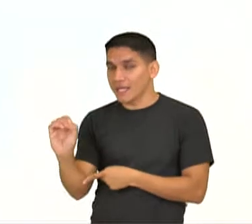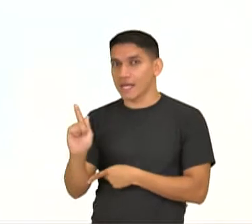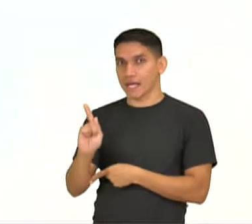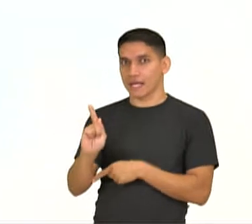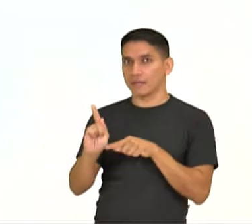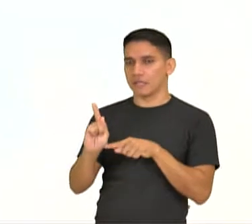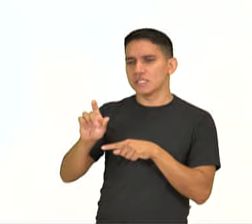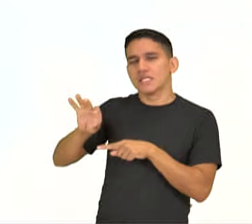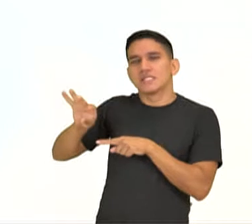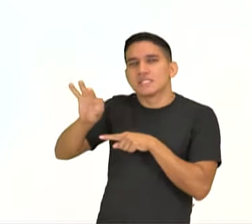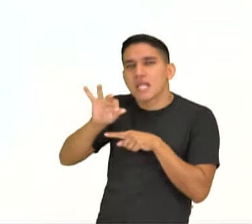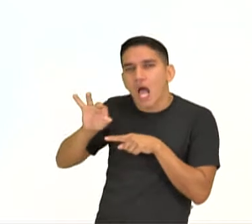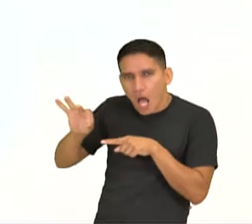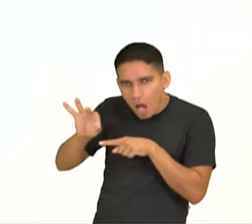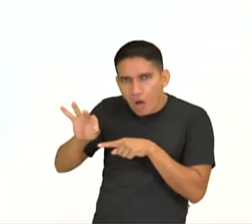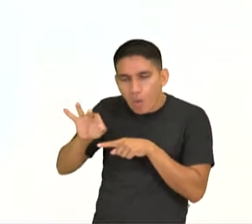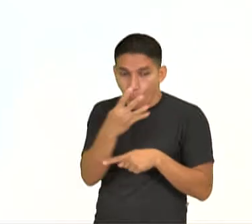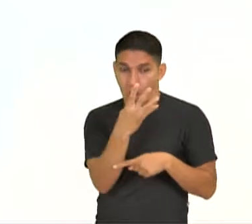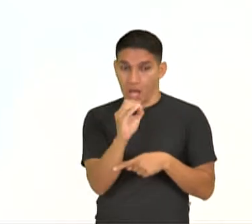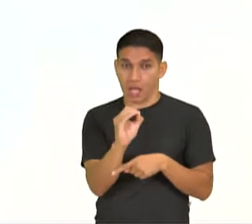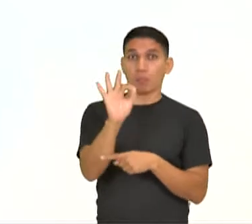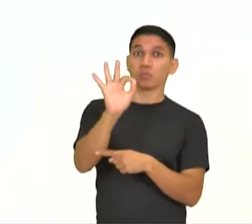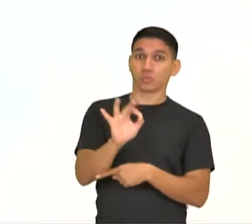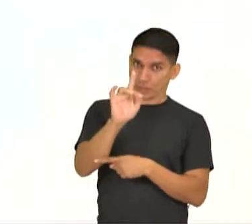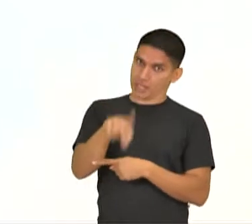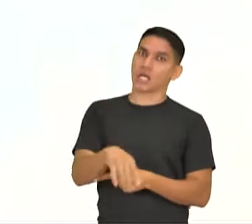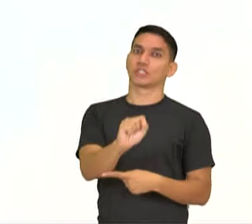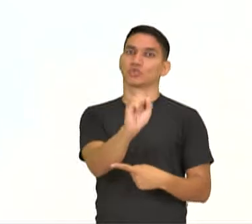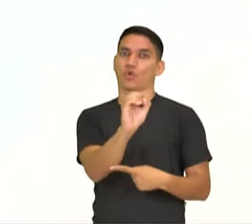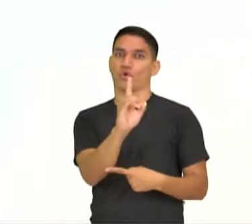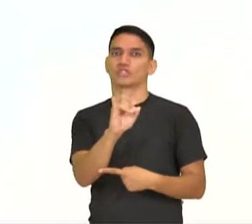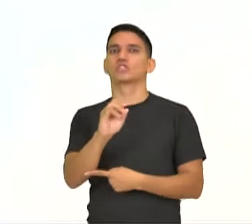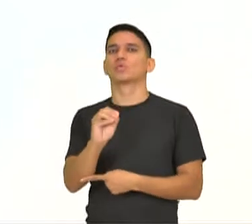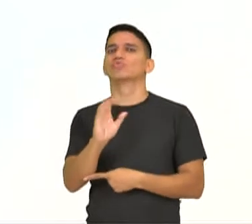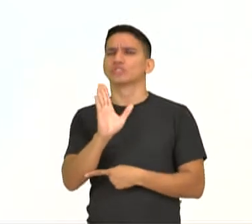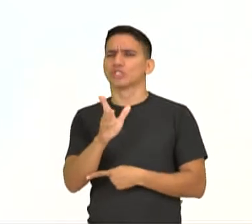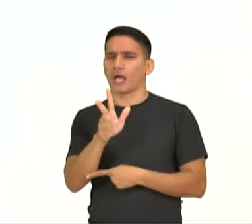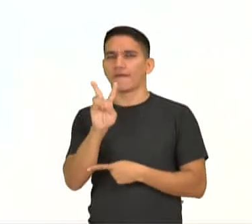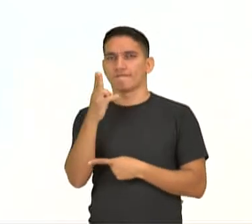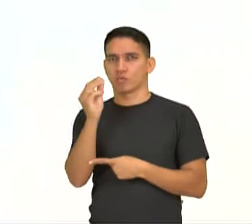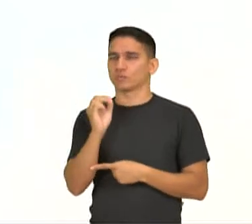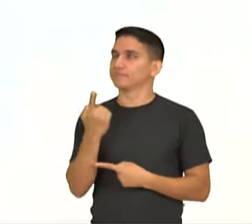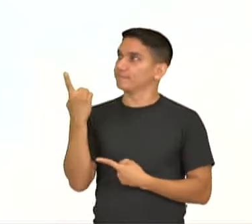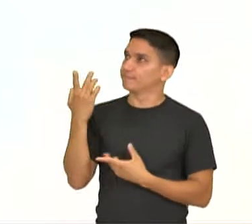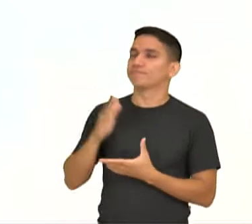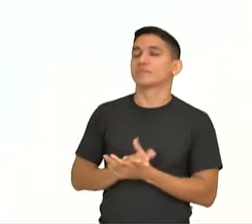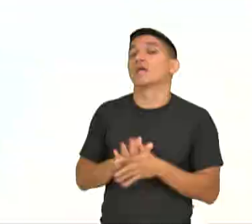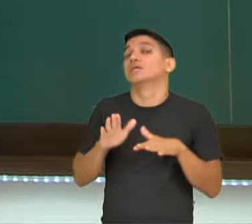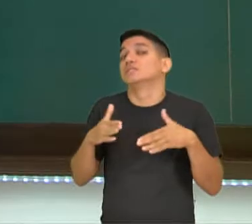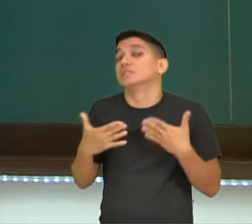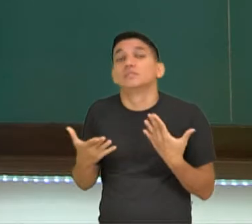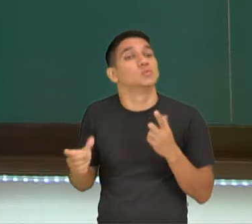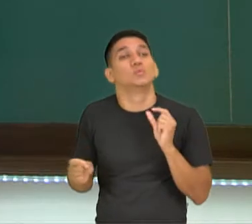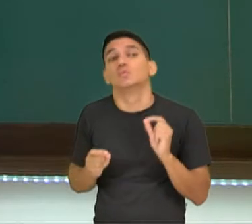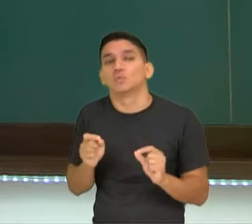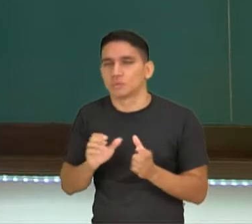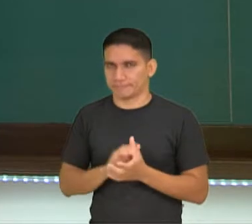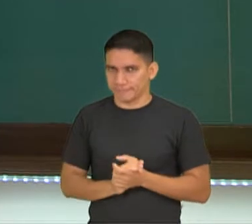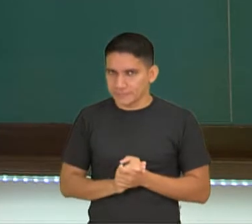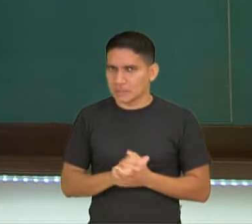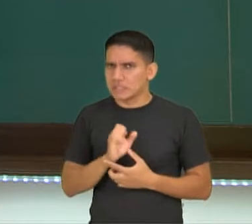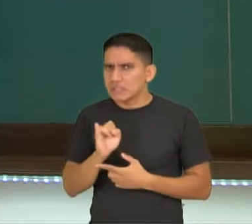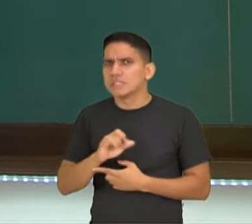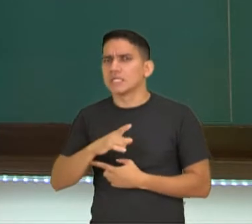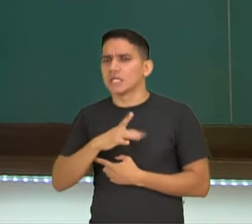cerca de 40% é sódio. Vimos isso na reportagem, ok? Então, uma porção